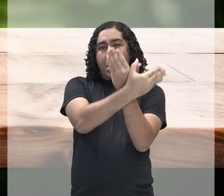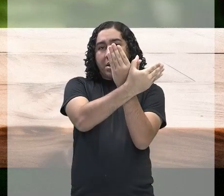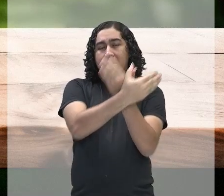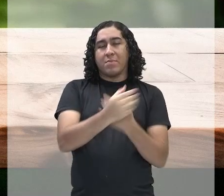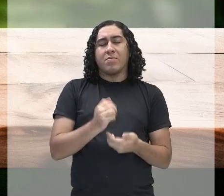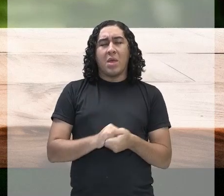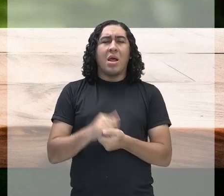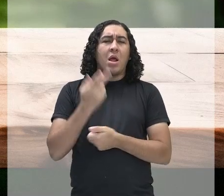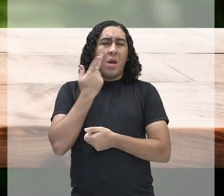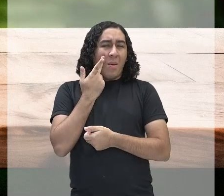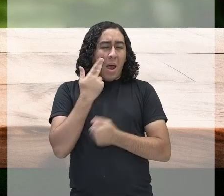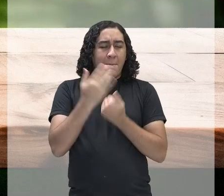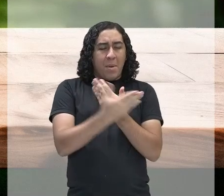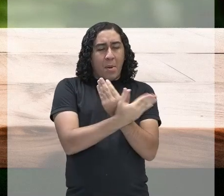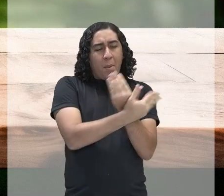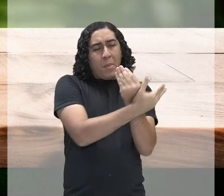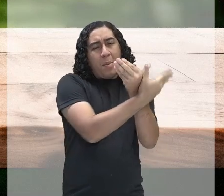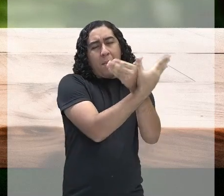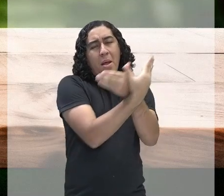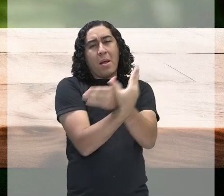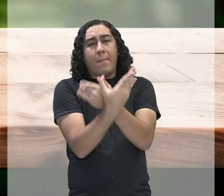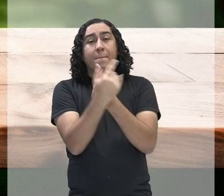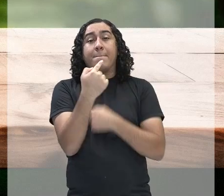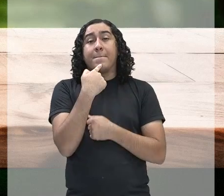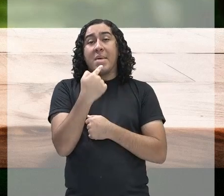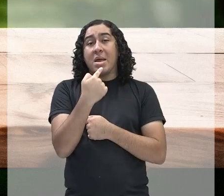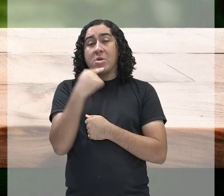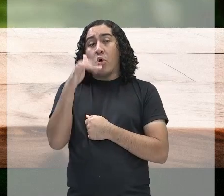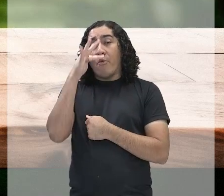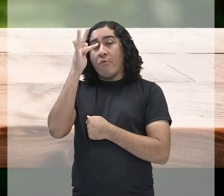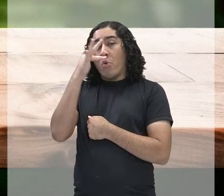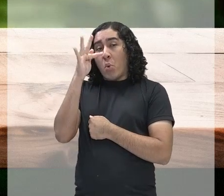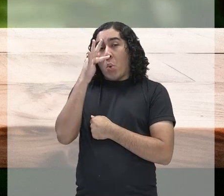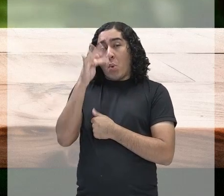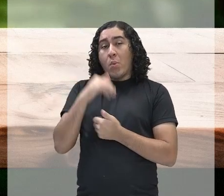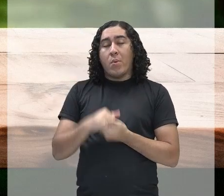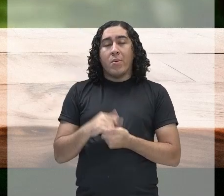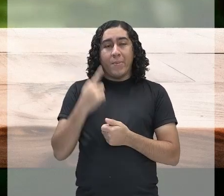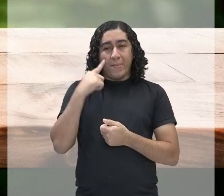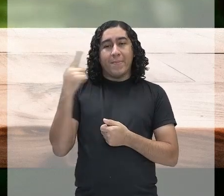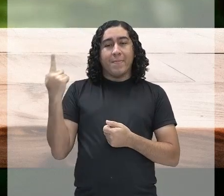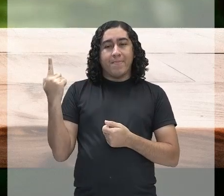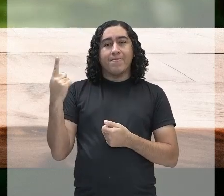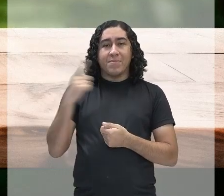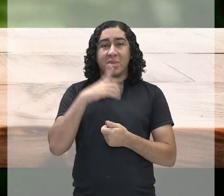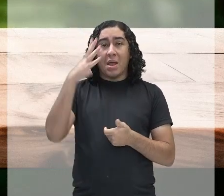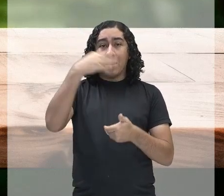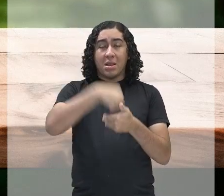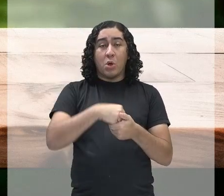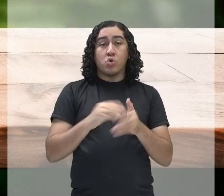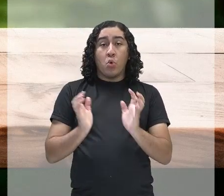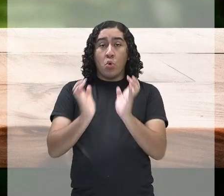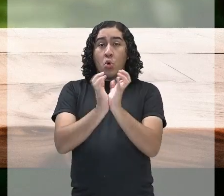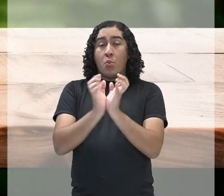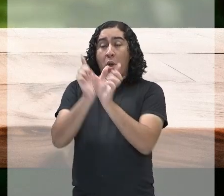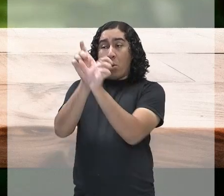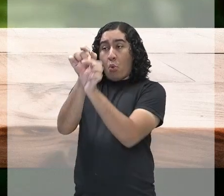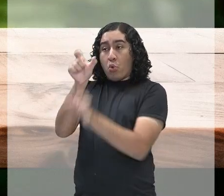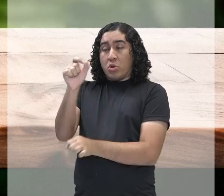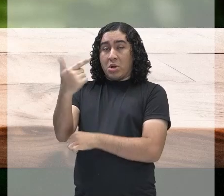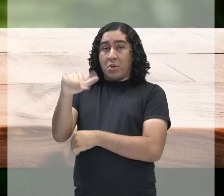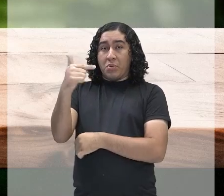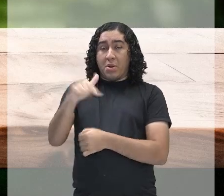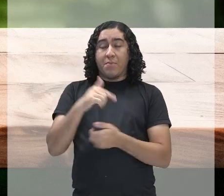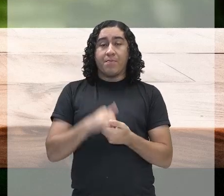uma borboleta ali perto das flores, né? Então as borboletas fazem parte do grupo dos invertebrados e ela está